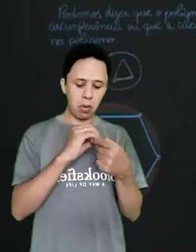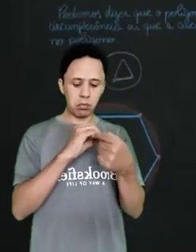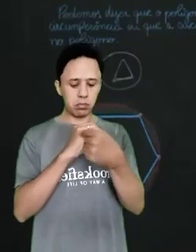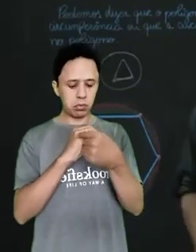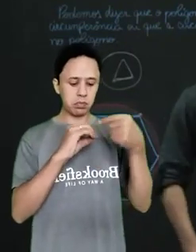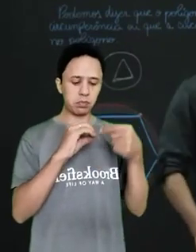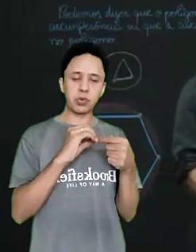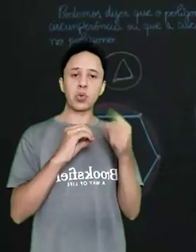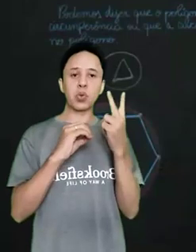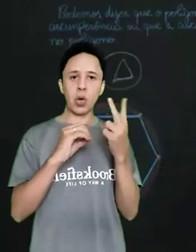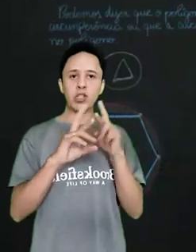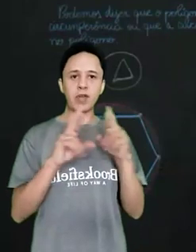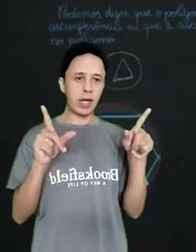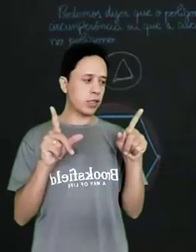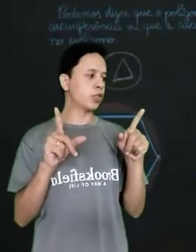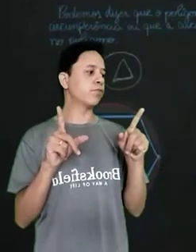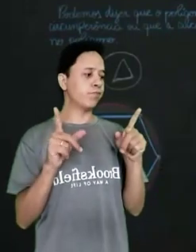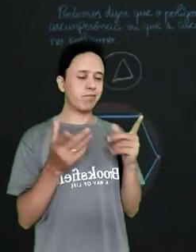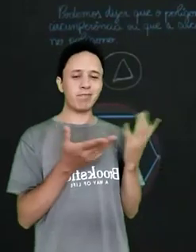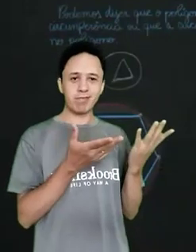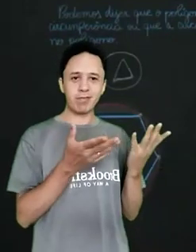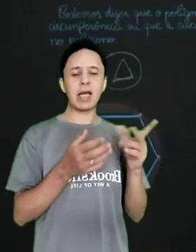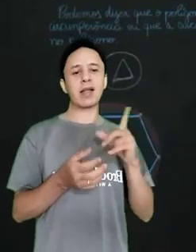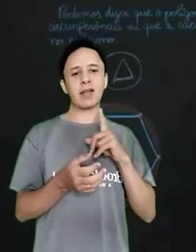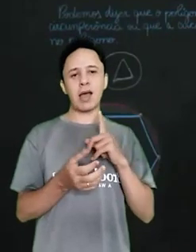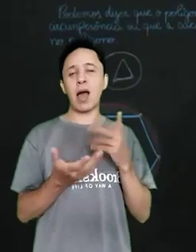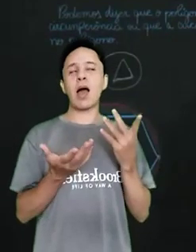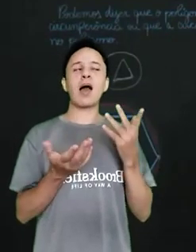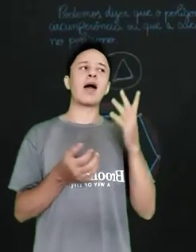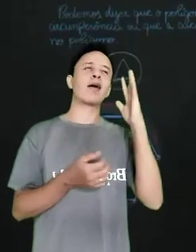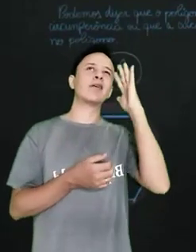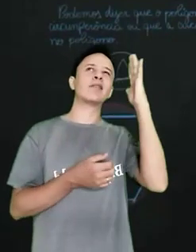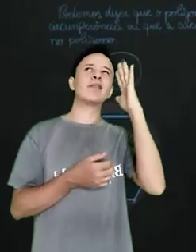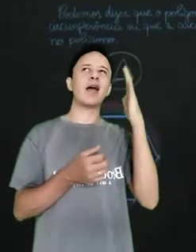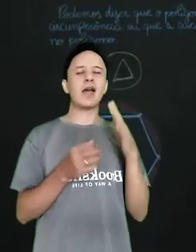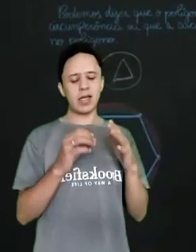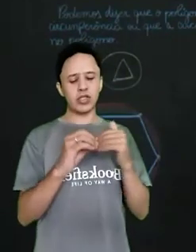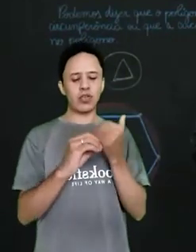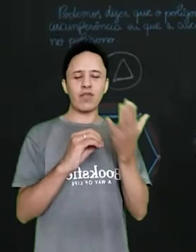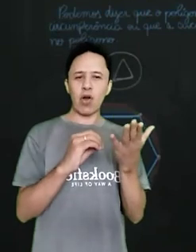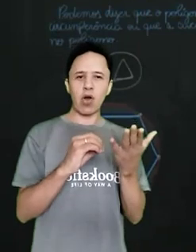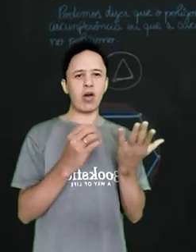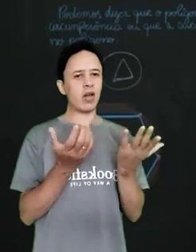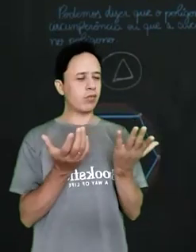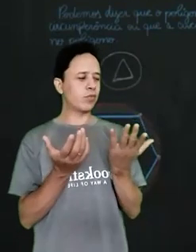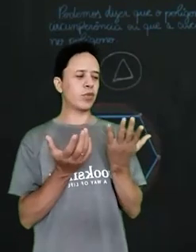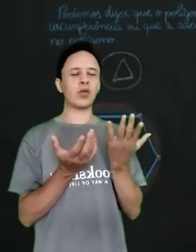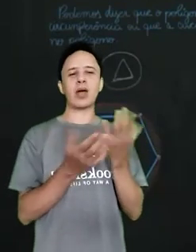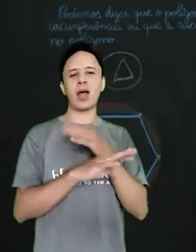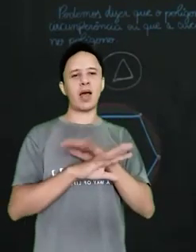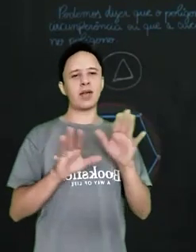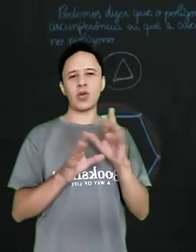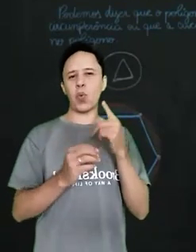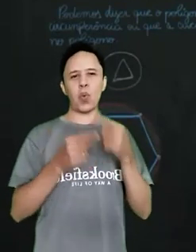pontos diferentes. E aí, acontecendo isso, acaba toda essa ideia de circunscrição, tá bom? Então, de